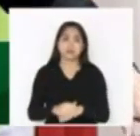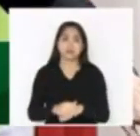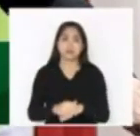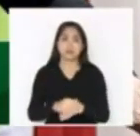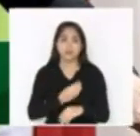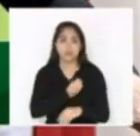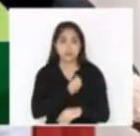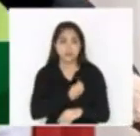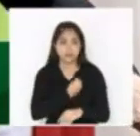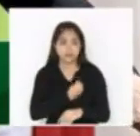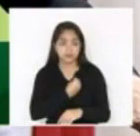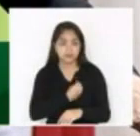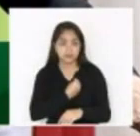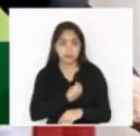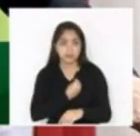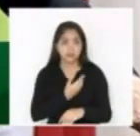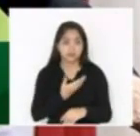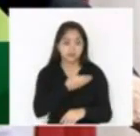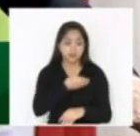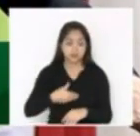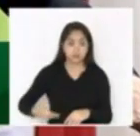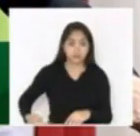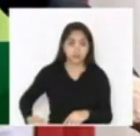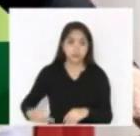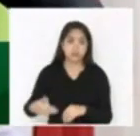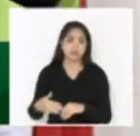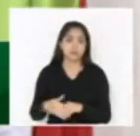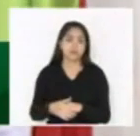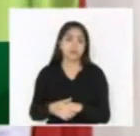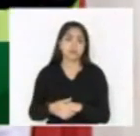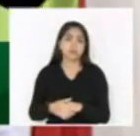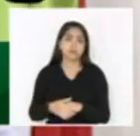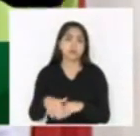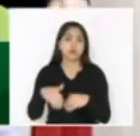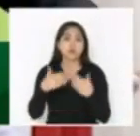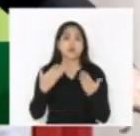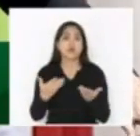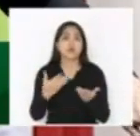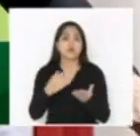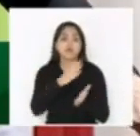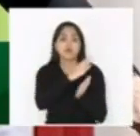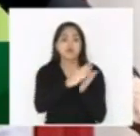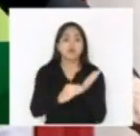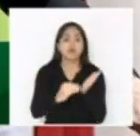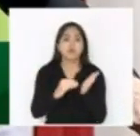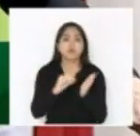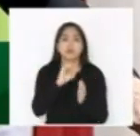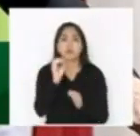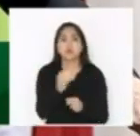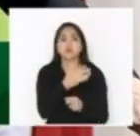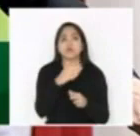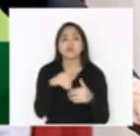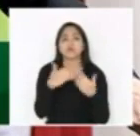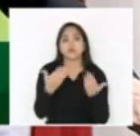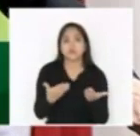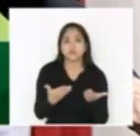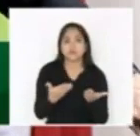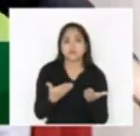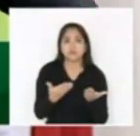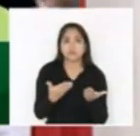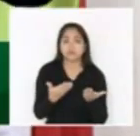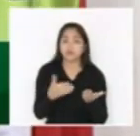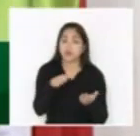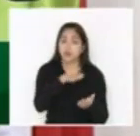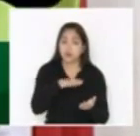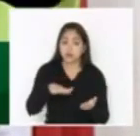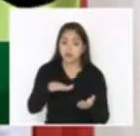física do governo? Qual a outra forma? Qual o novo modelo? As regiões